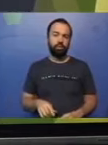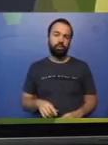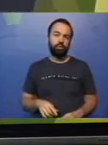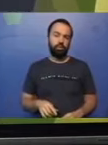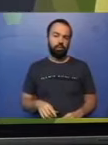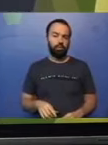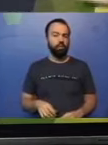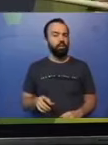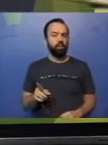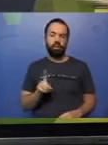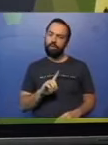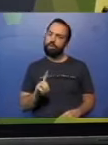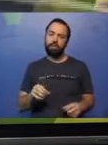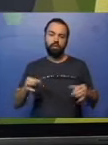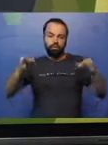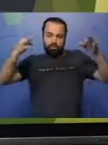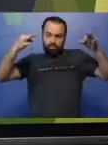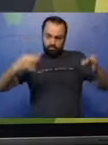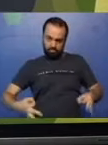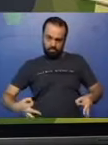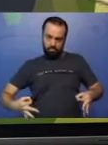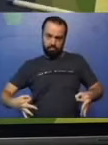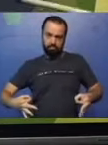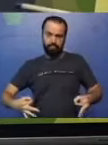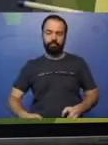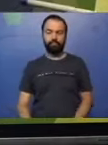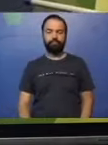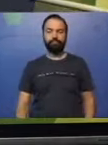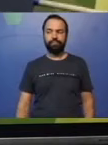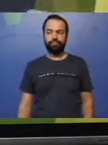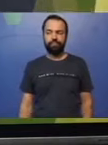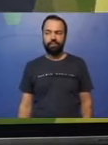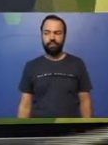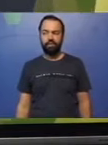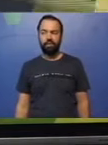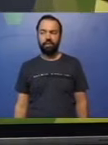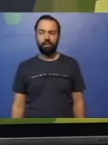é certeza que vai acontecer.